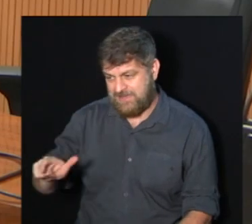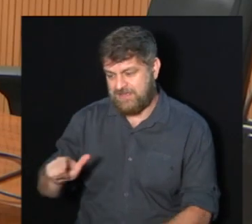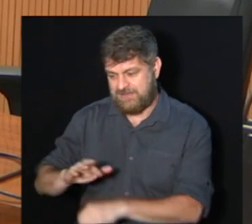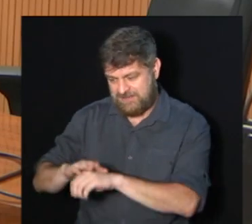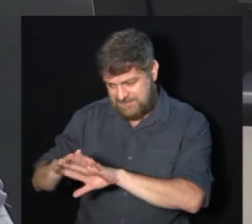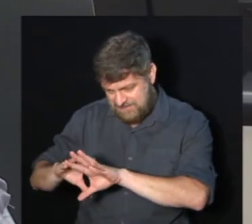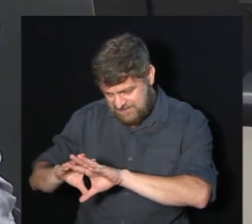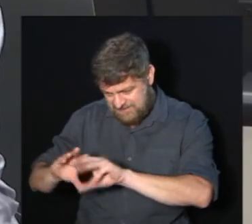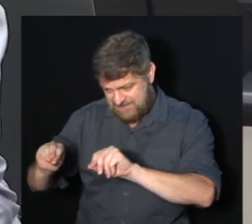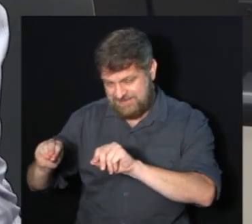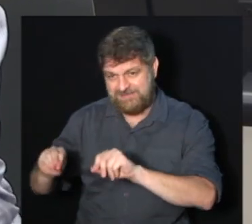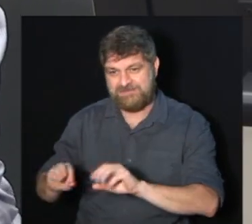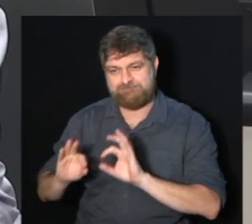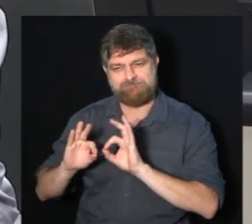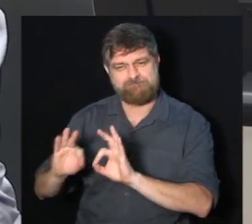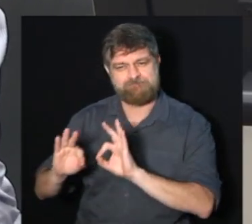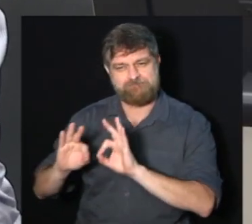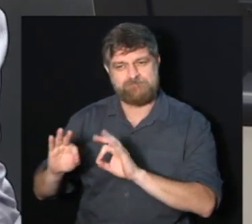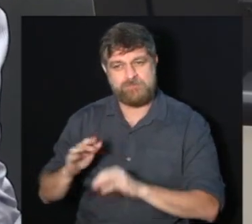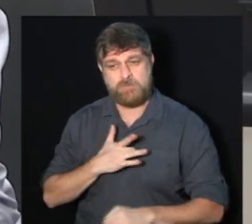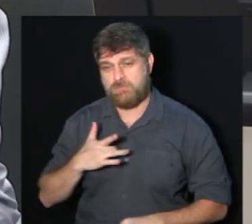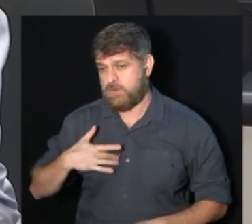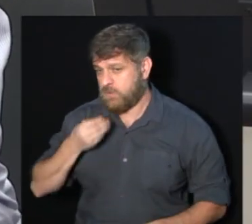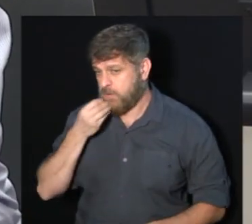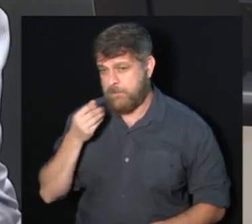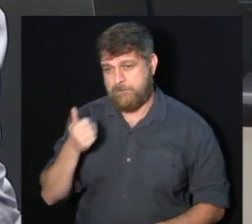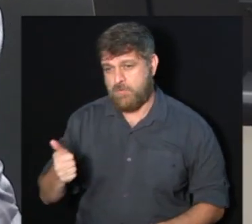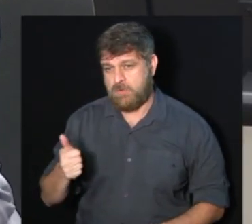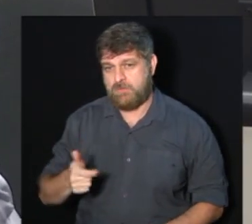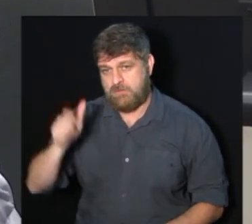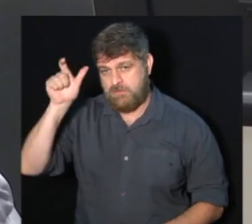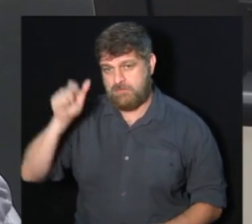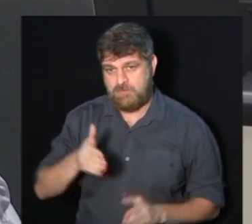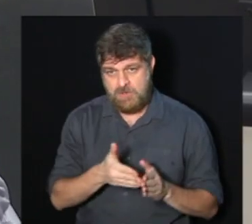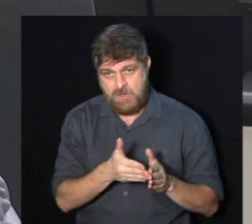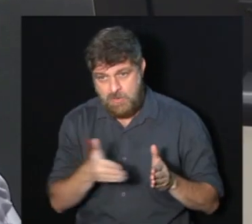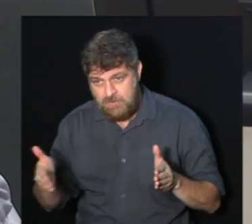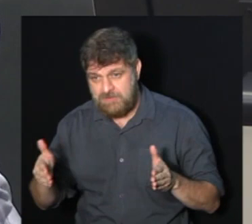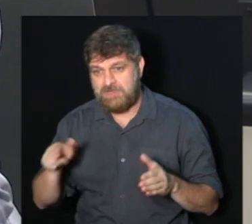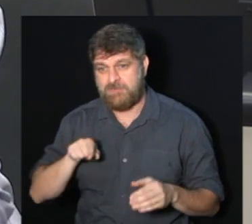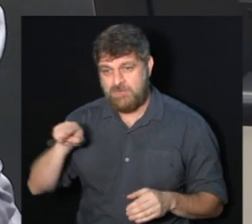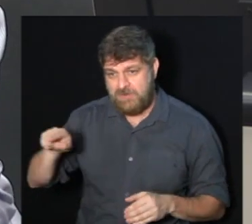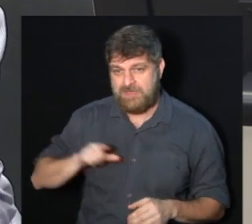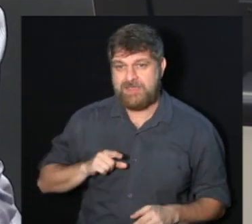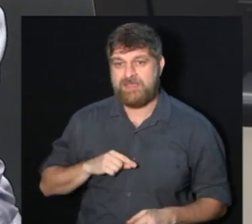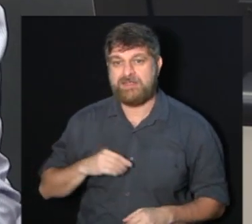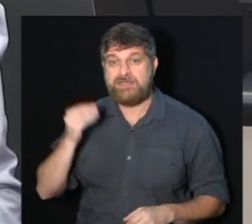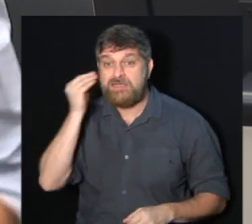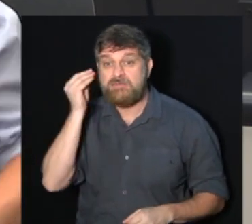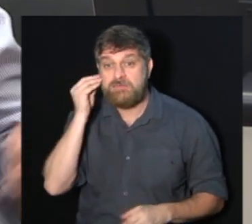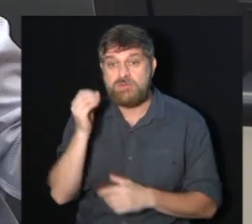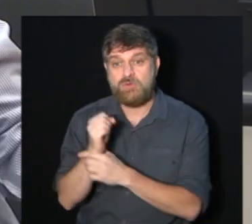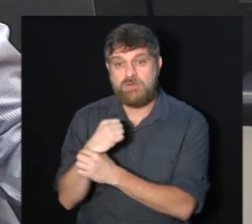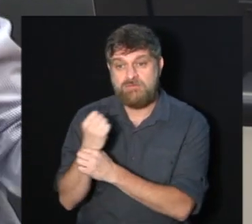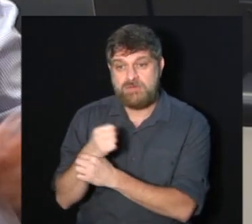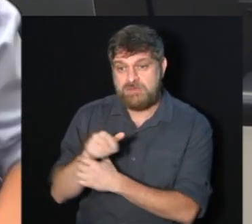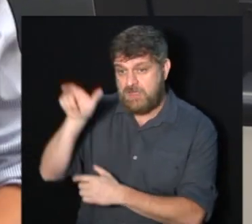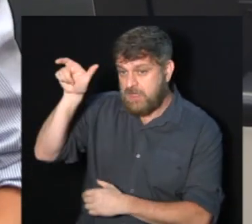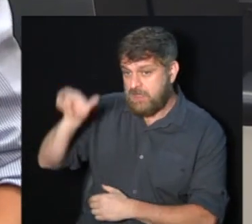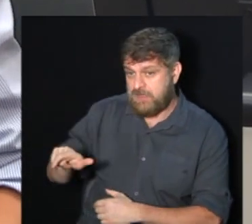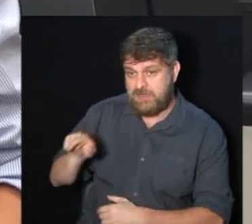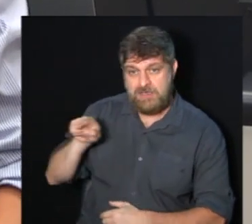dar alta para ele, né? Passou um período aí de dor, mas ele é uma prova viva